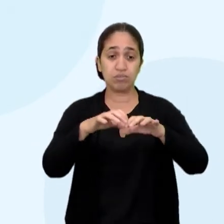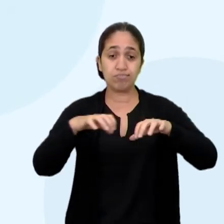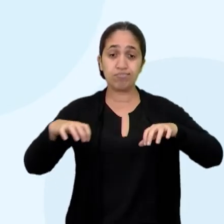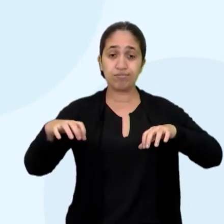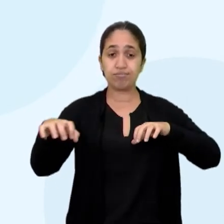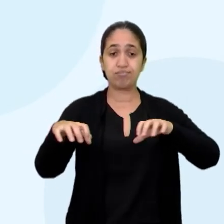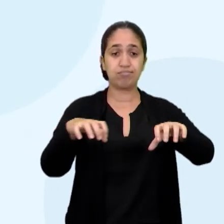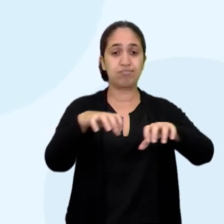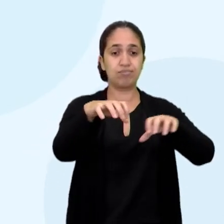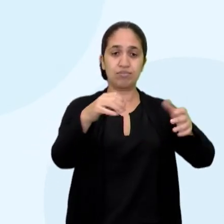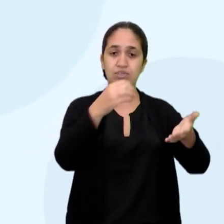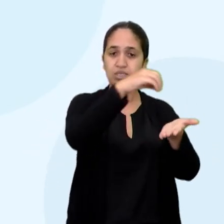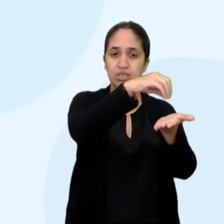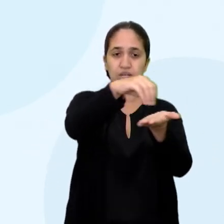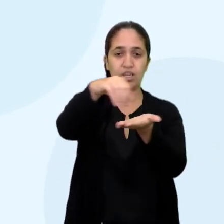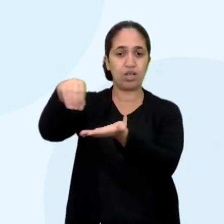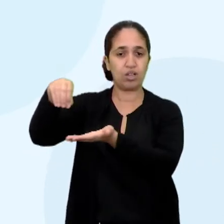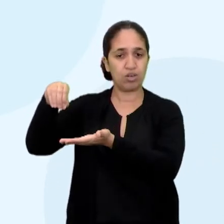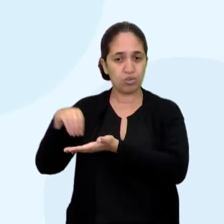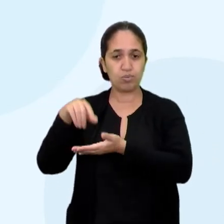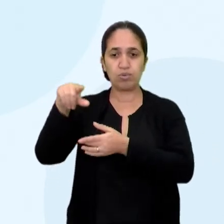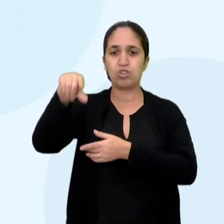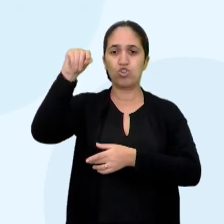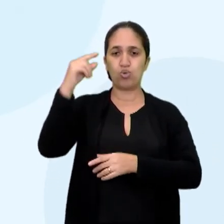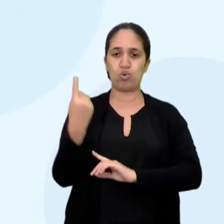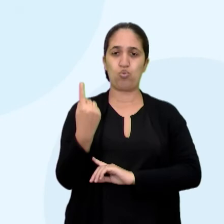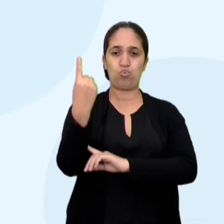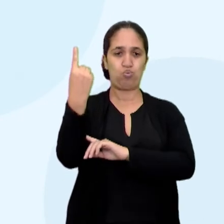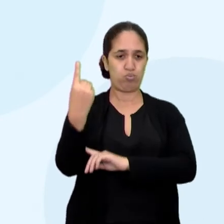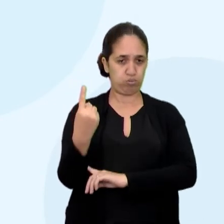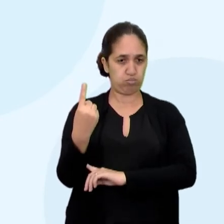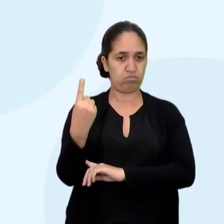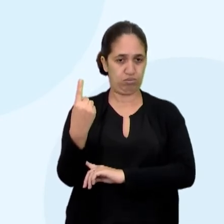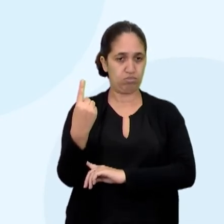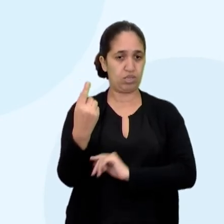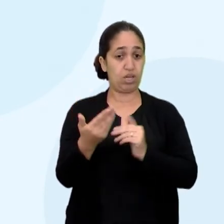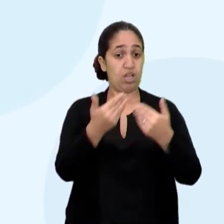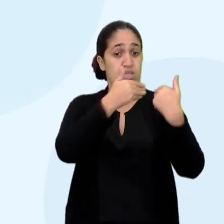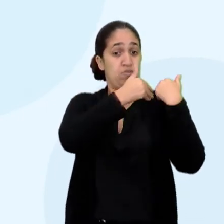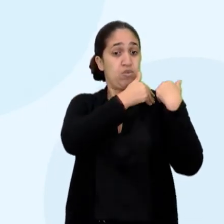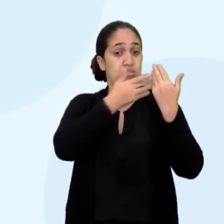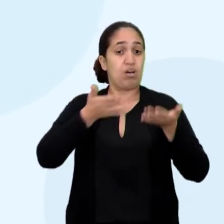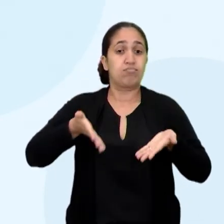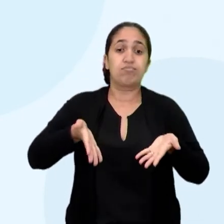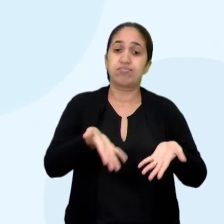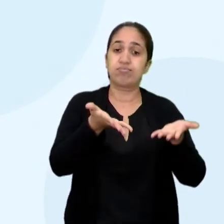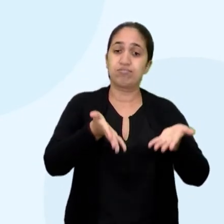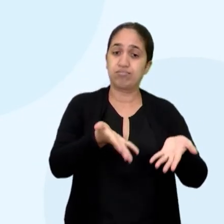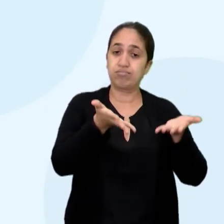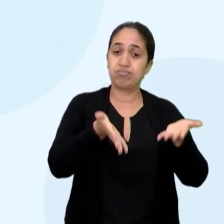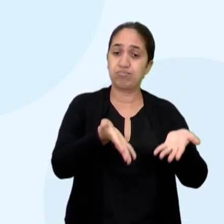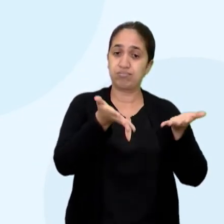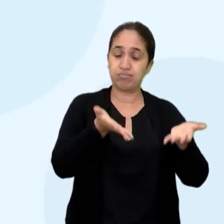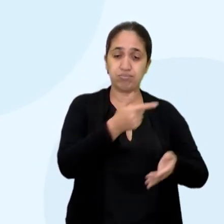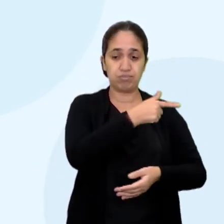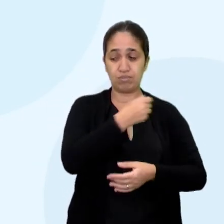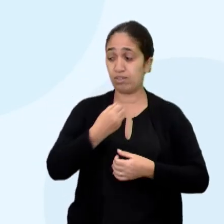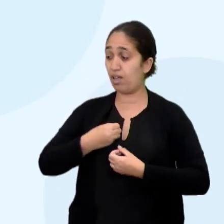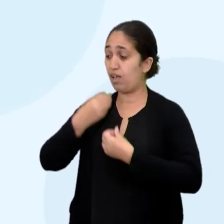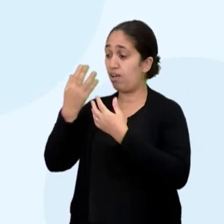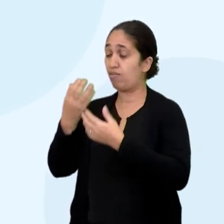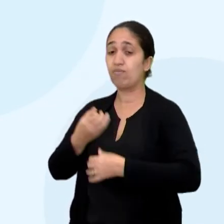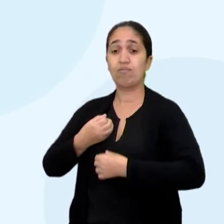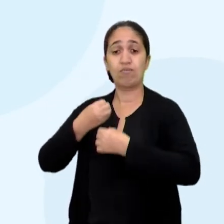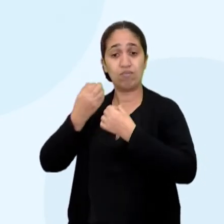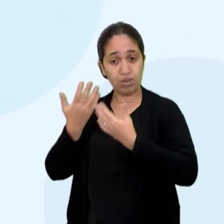grupos. Dentro de cada grupo deverá ser escolhido um anfitrião que tem a função de estimular que os participantes expressem as